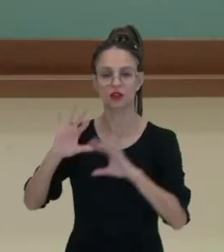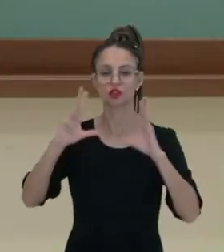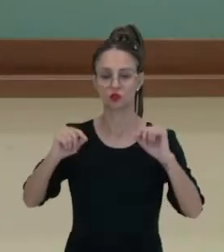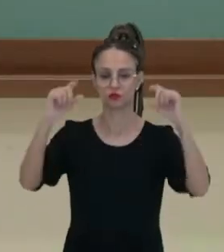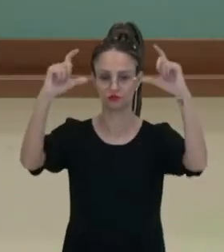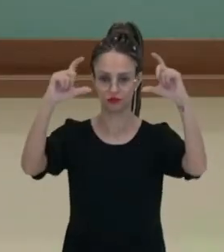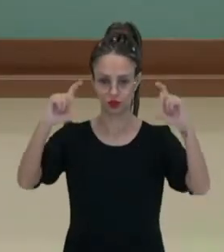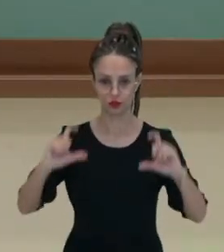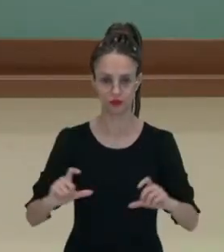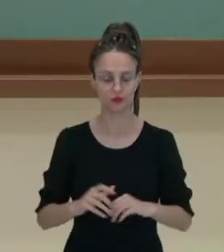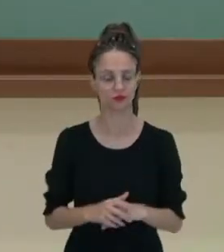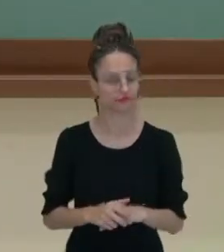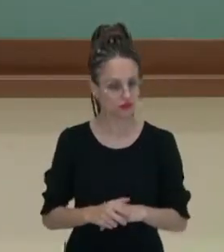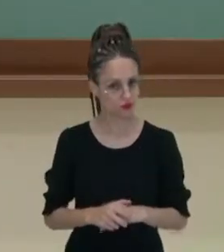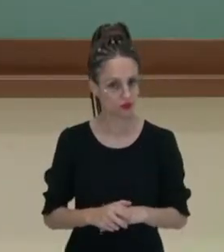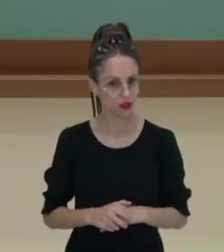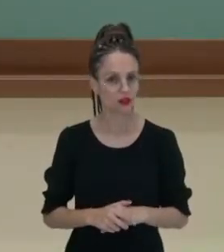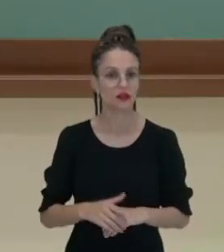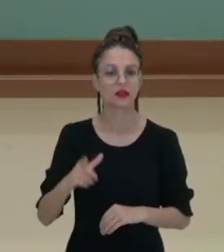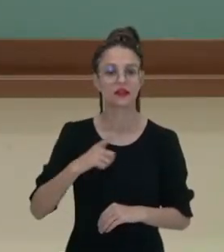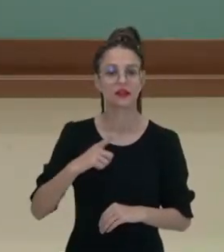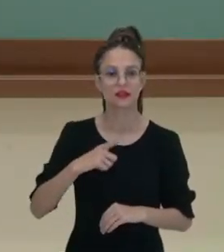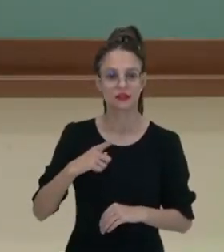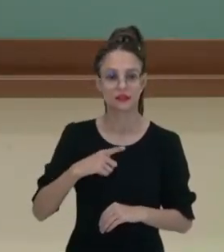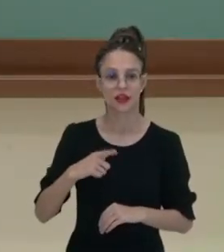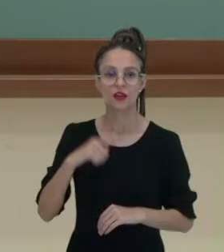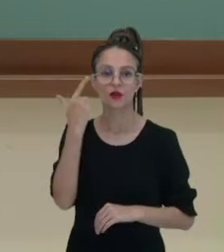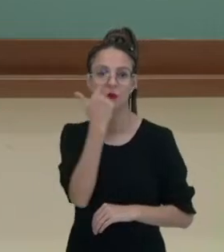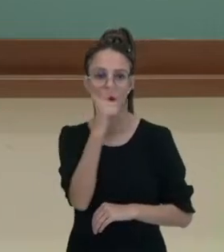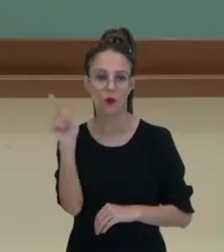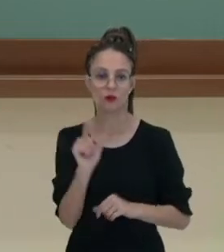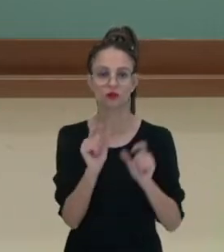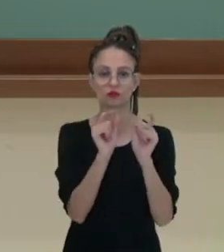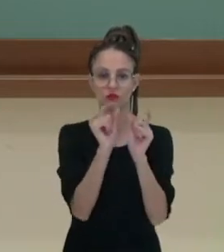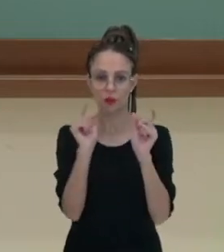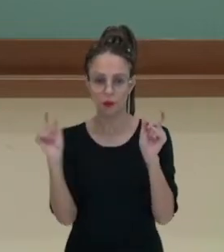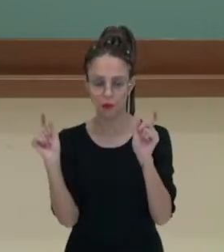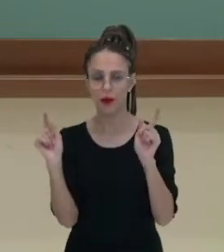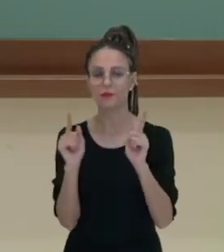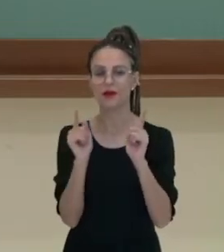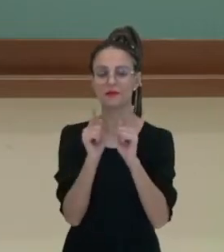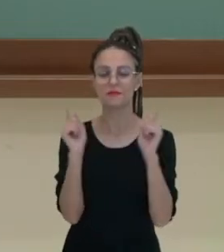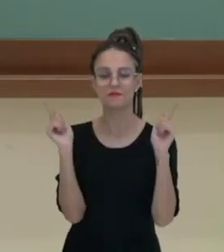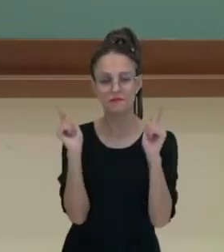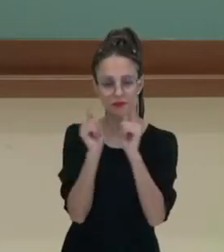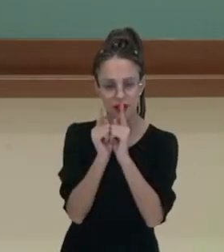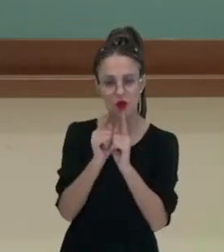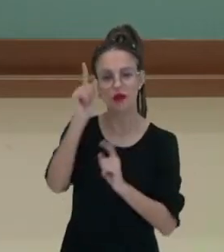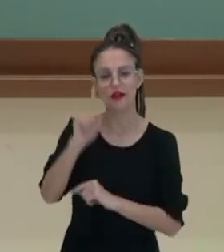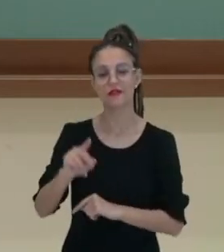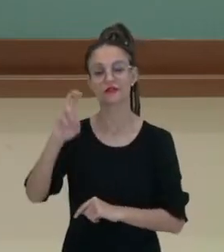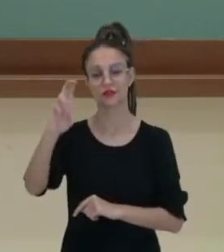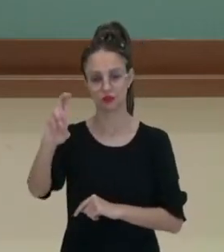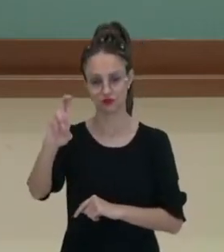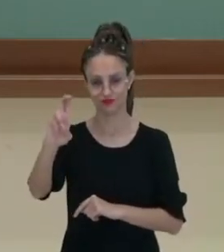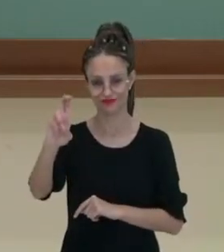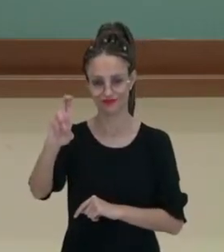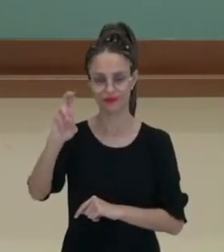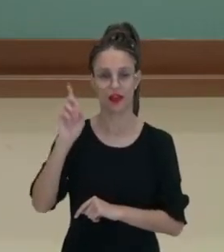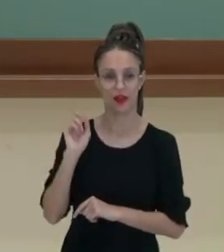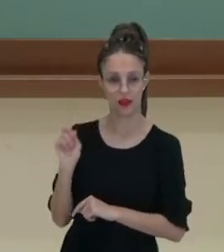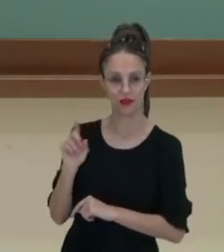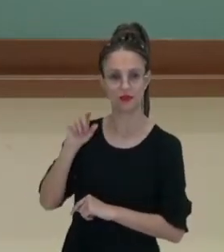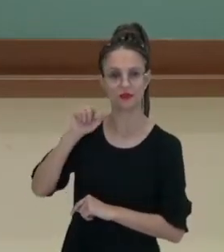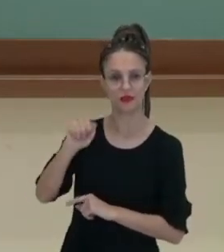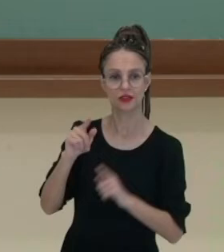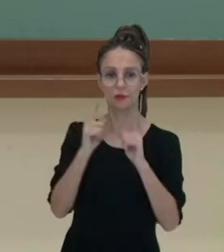estrofes. Existe redondilha menor? Sim, existe. A redondilha menor é com 5 sílabas poéticas, tá?